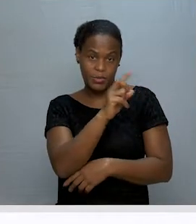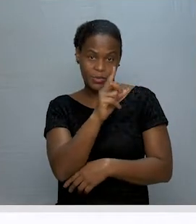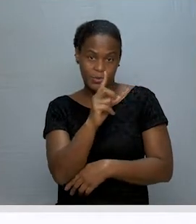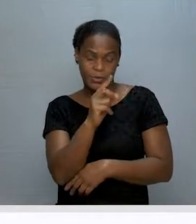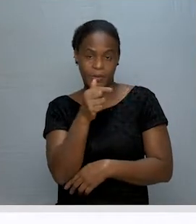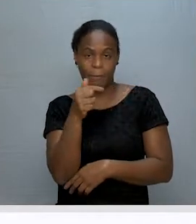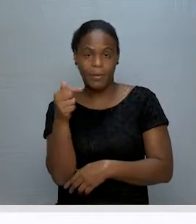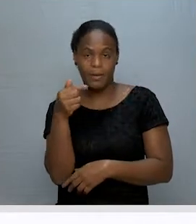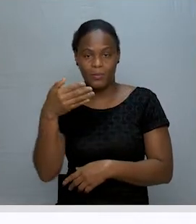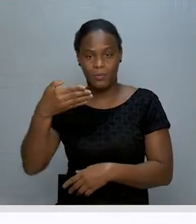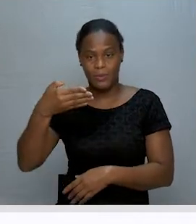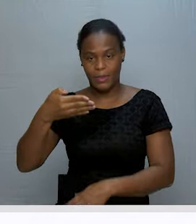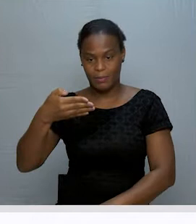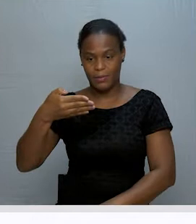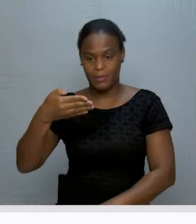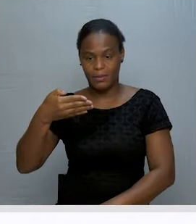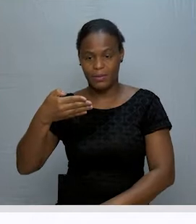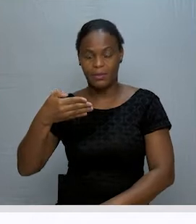36 menos 7,